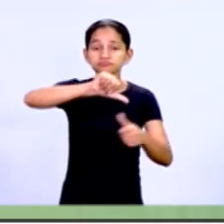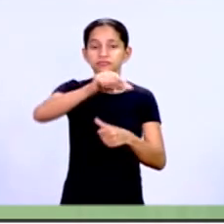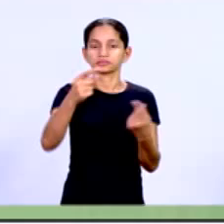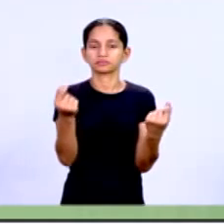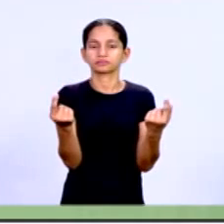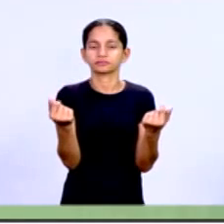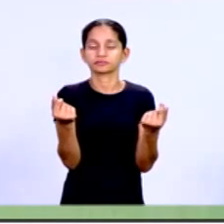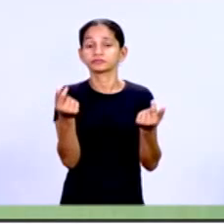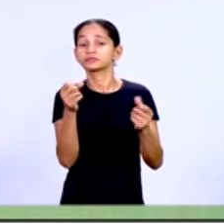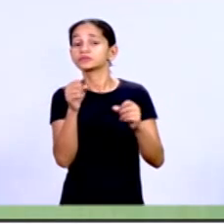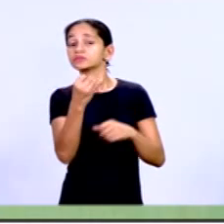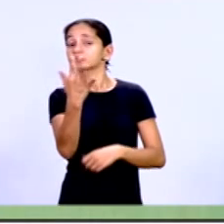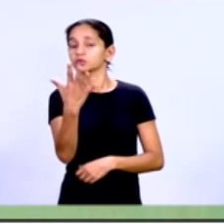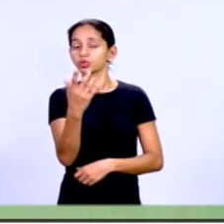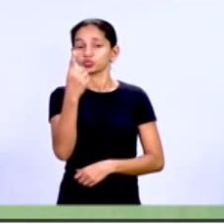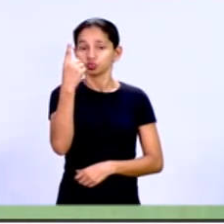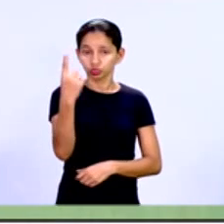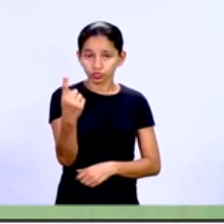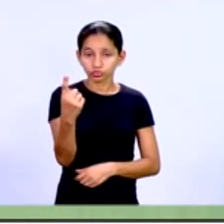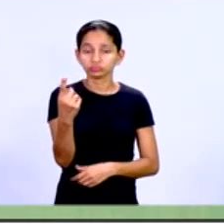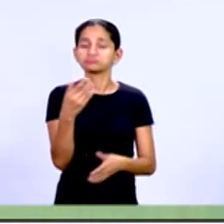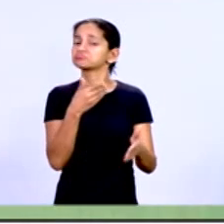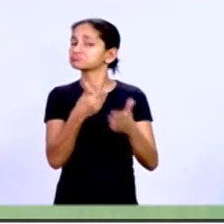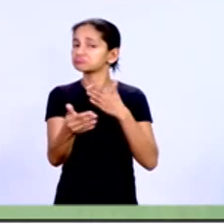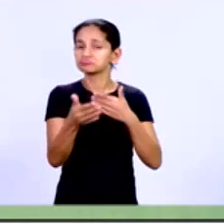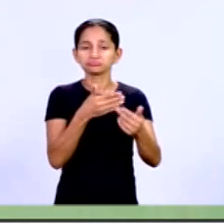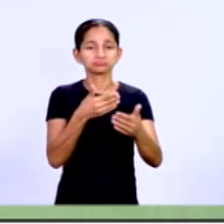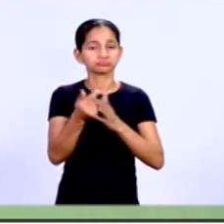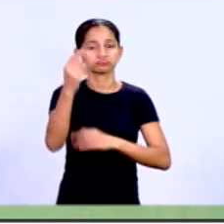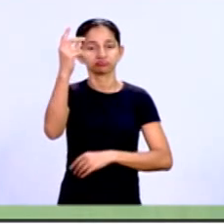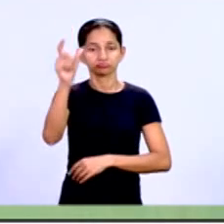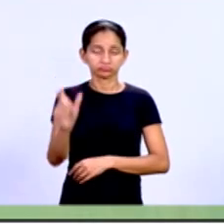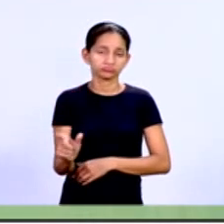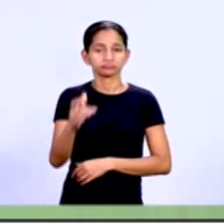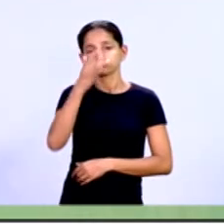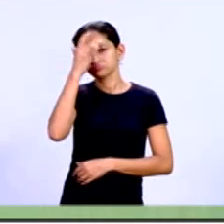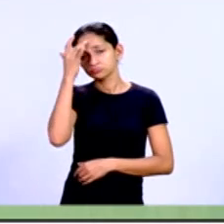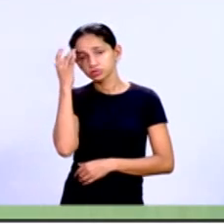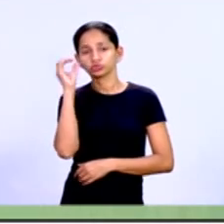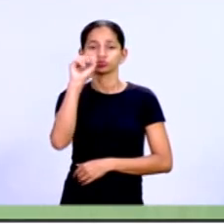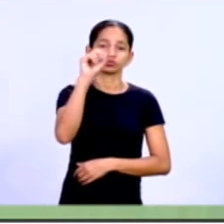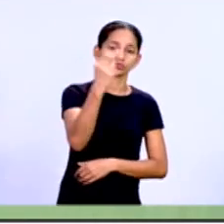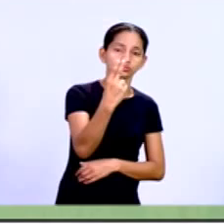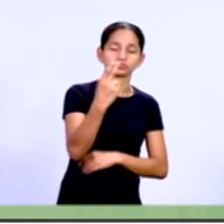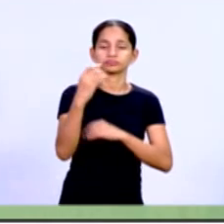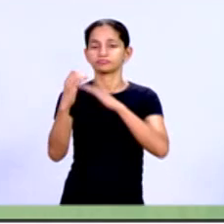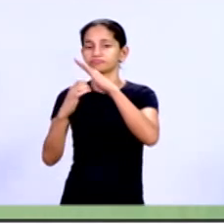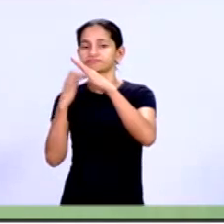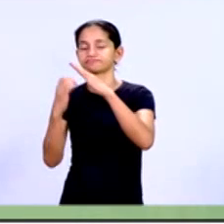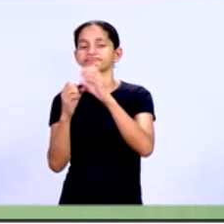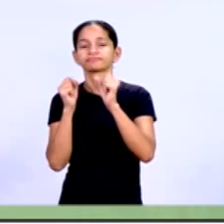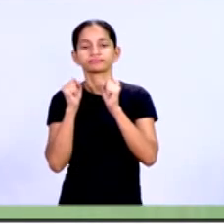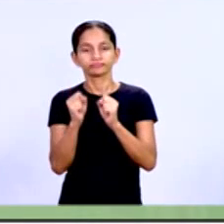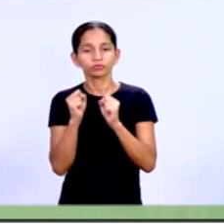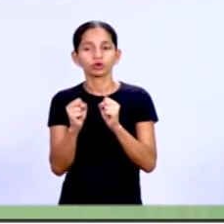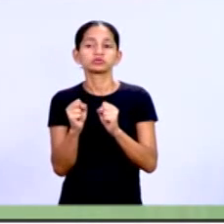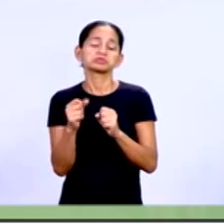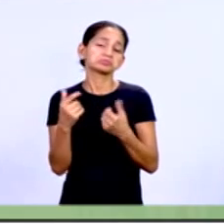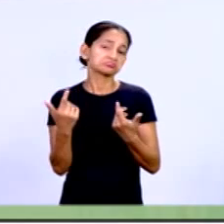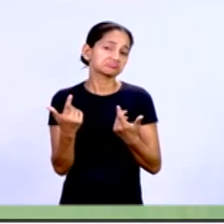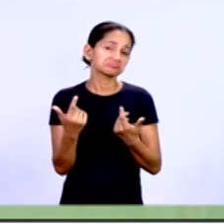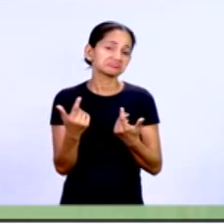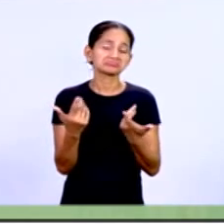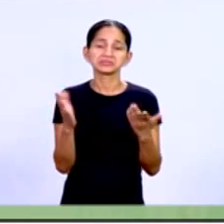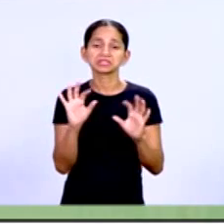permite que um agente econômico qualquer, um indivíduo ou uma empresa, sem perspectivas